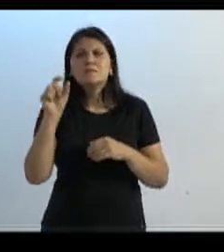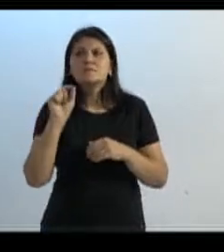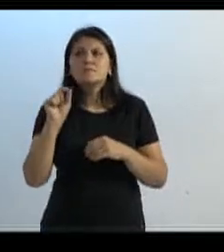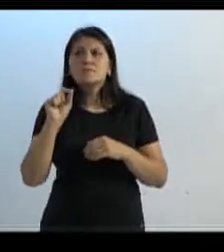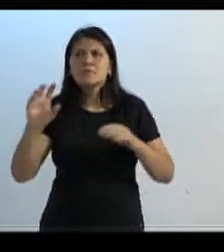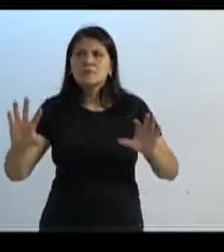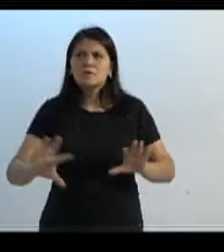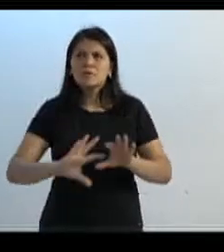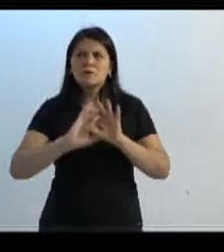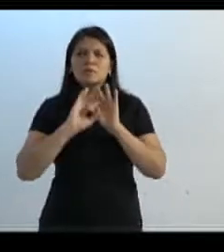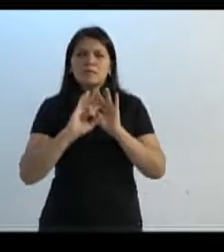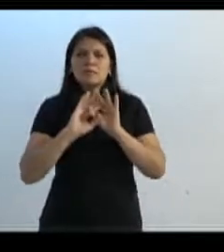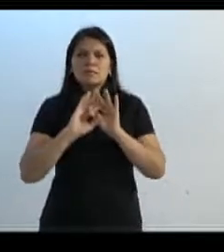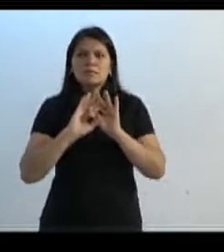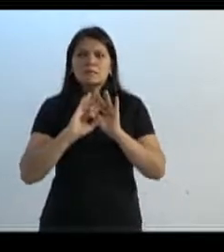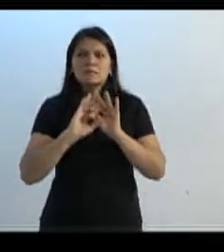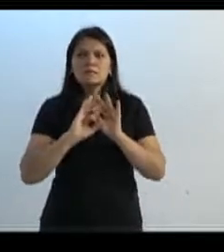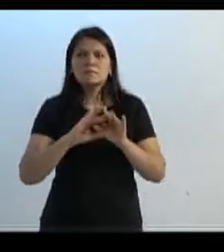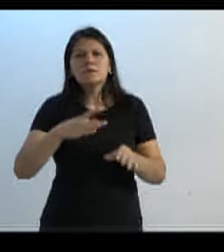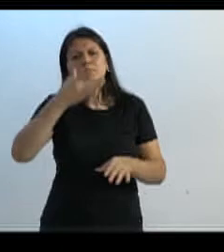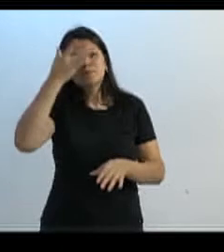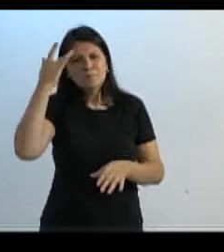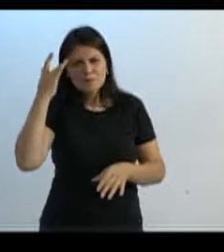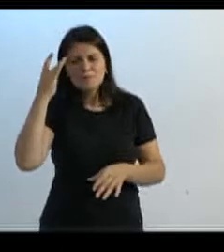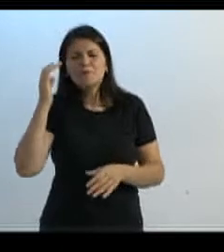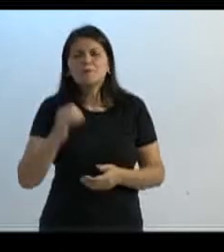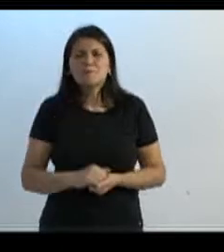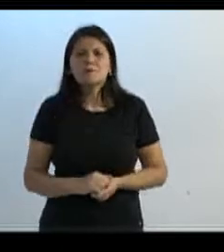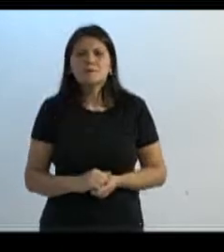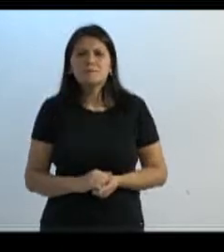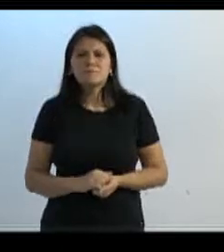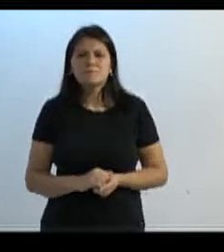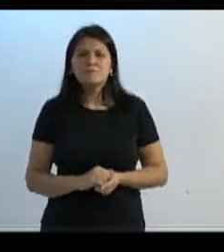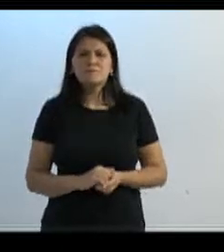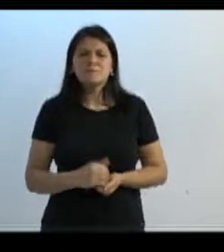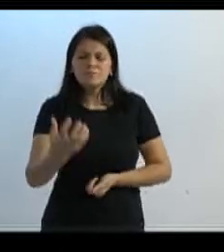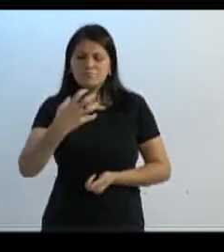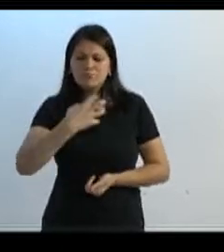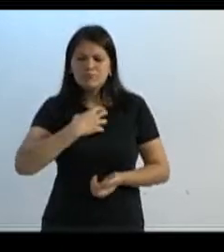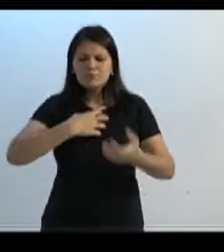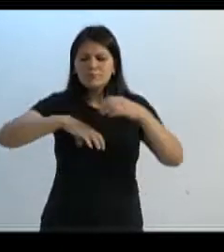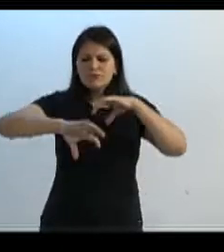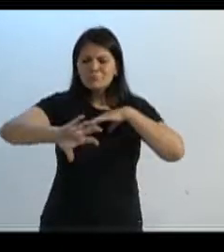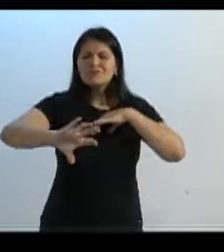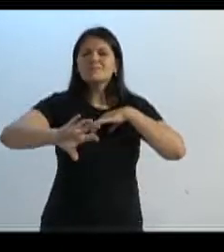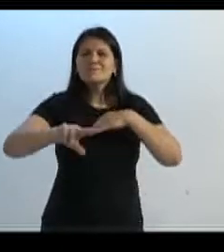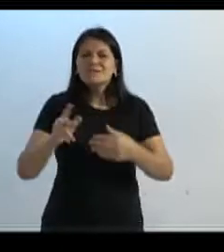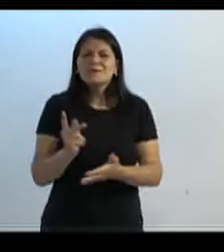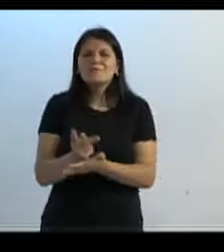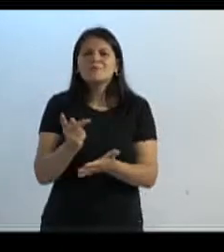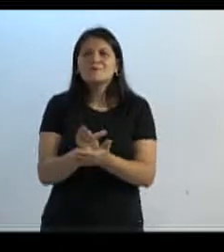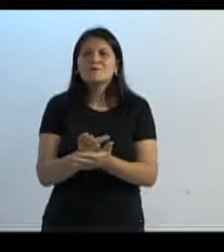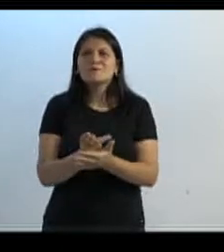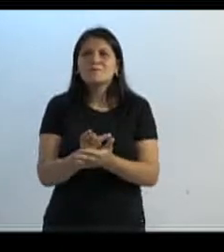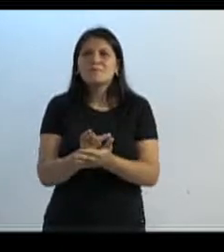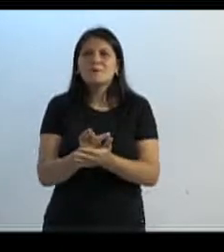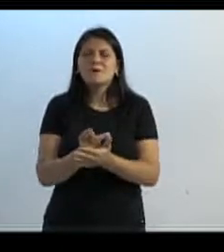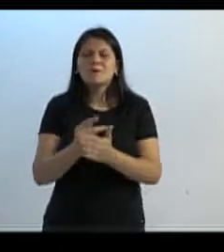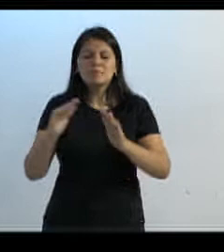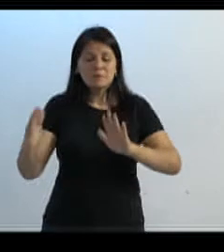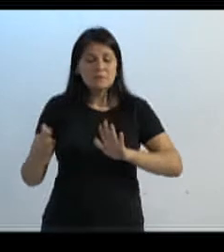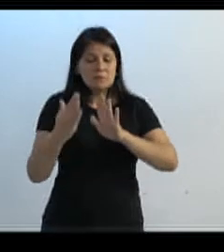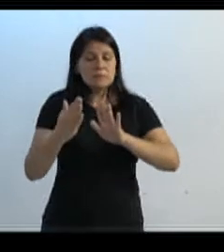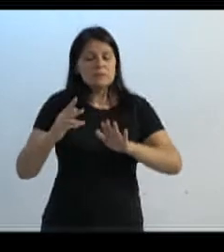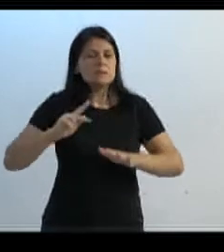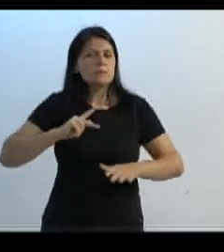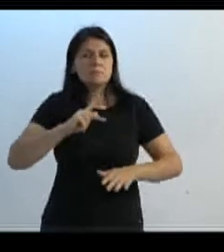que a gente tem com a população, a conexão que a gente tem com as pessoas, a energia que a gente recebe para continuar aqui os enfrentamentos públicos que não são fáceis,